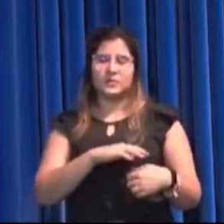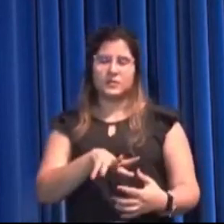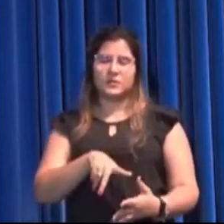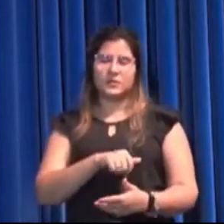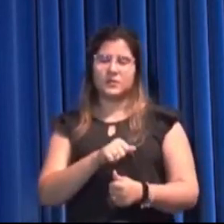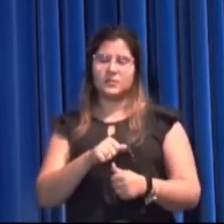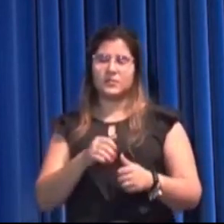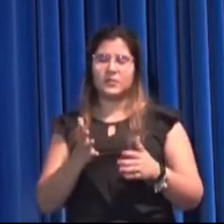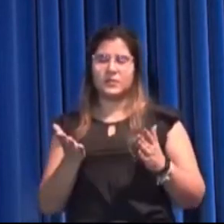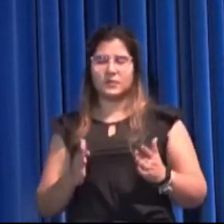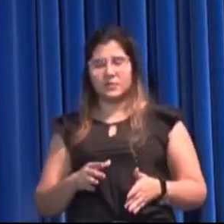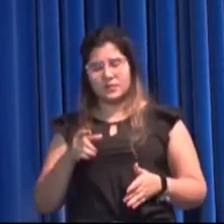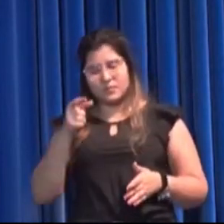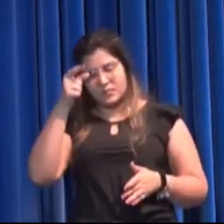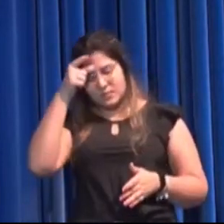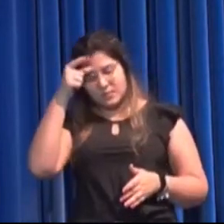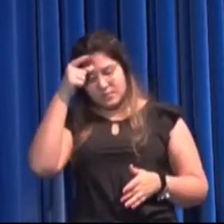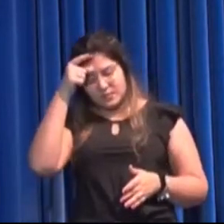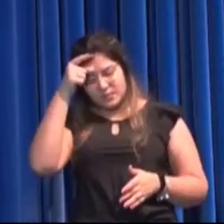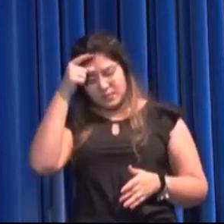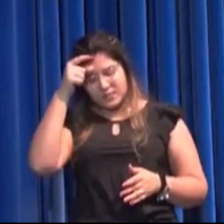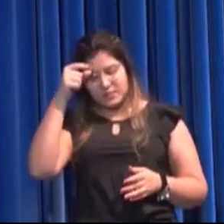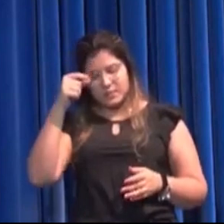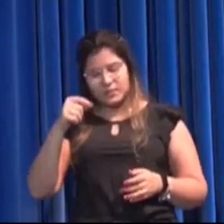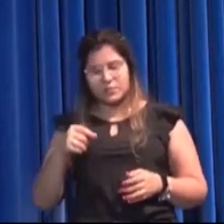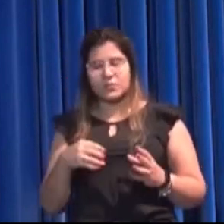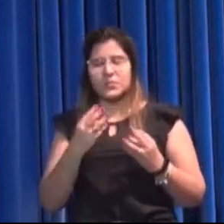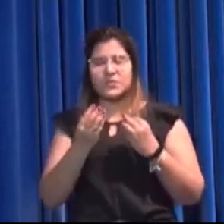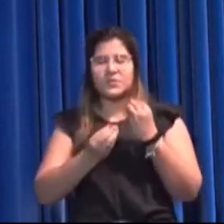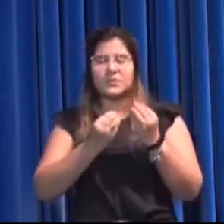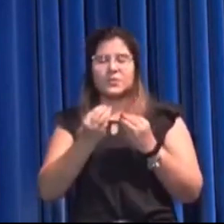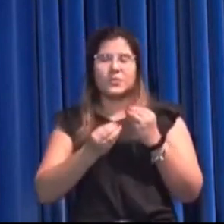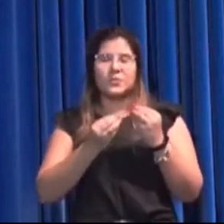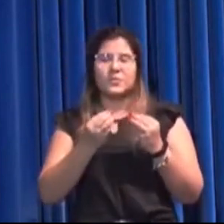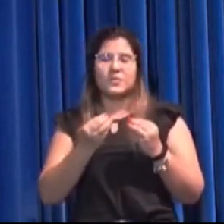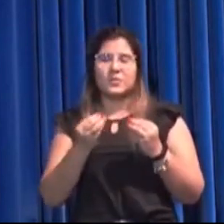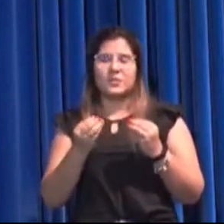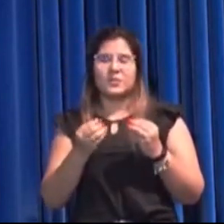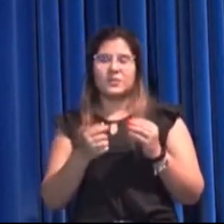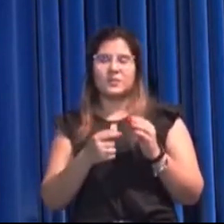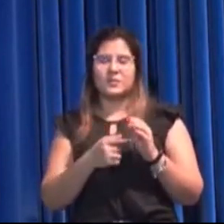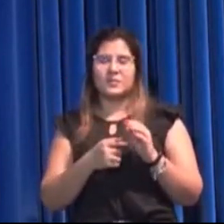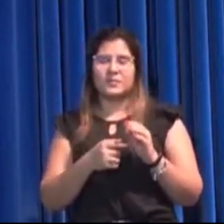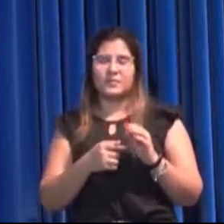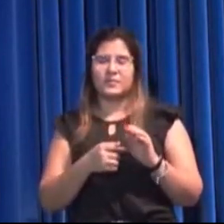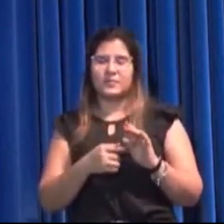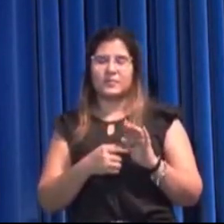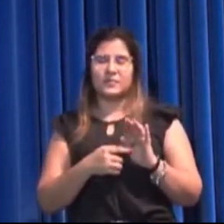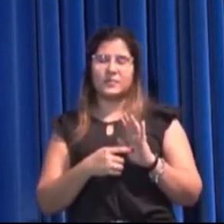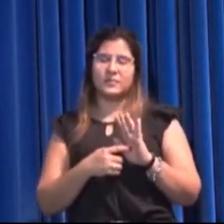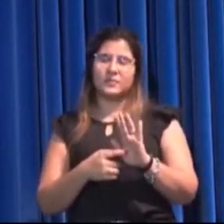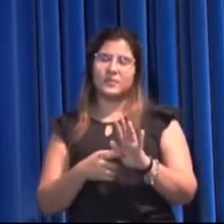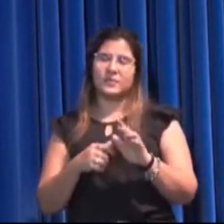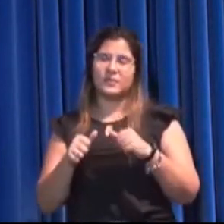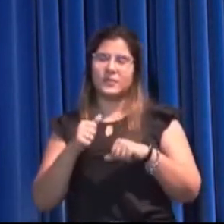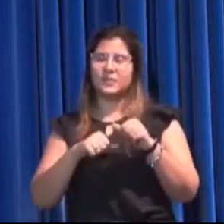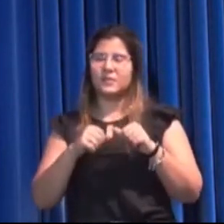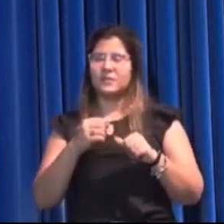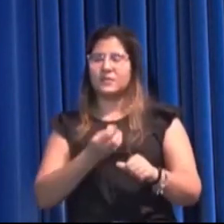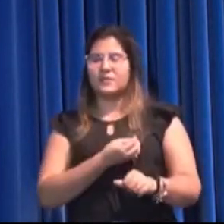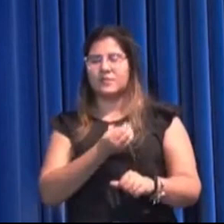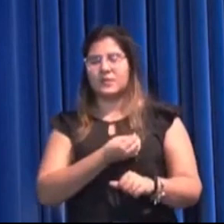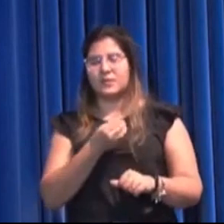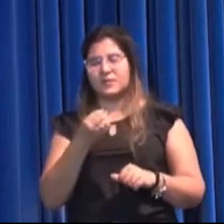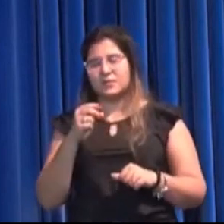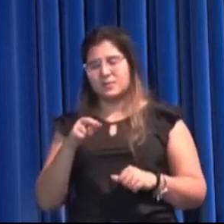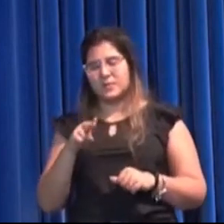no maligno? De que maneira nós podemos impactar a vida dos nossos irmãos? Com as nossas